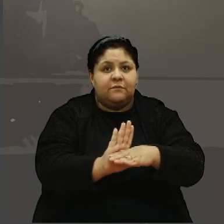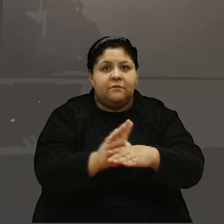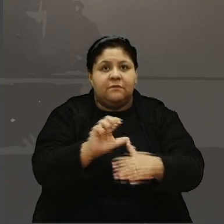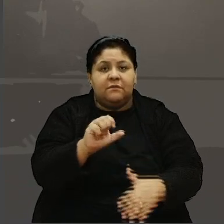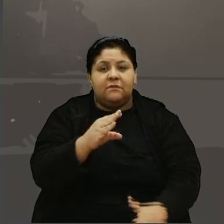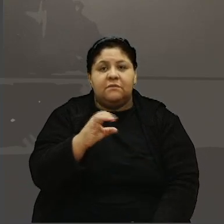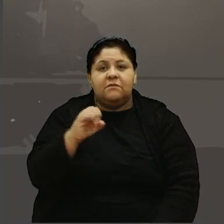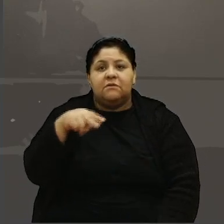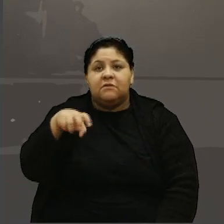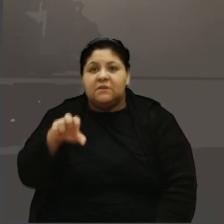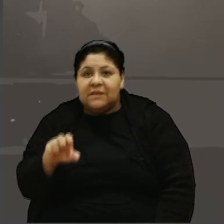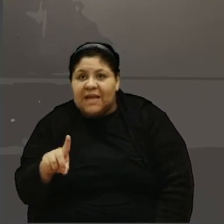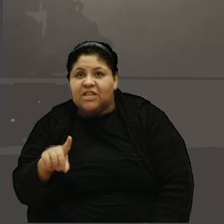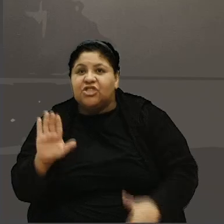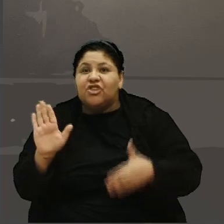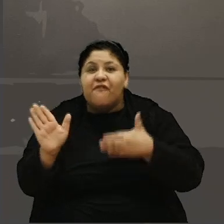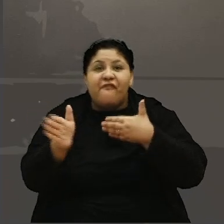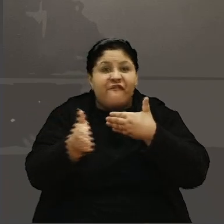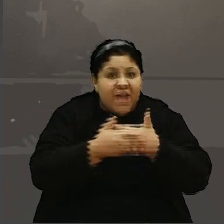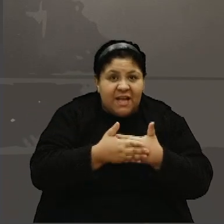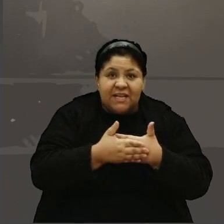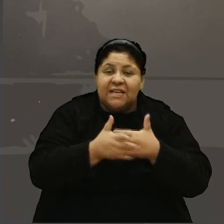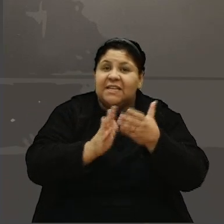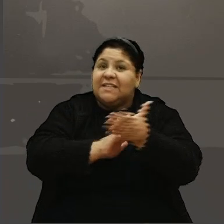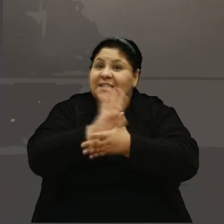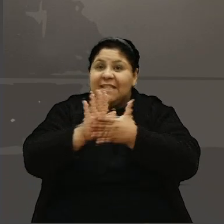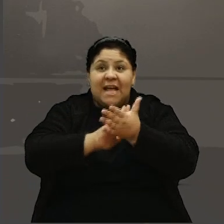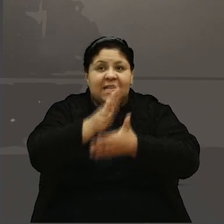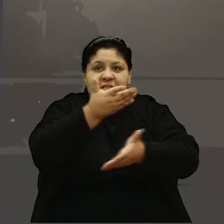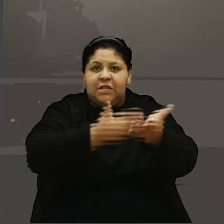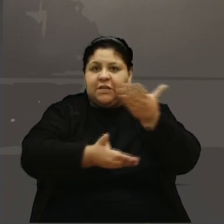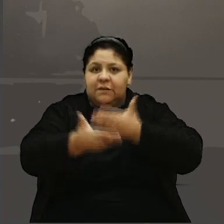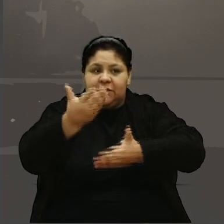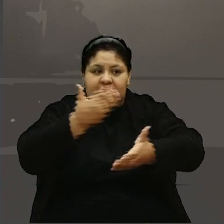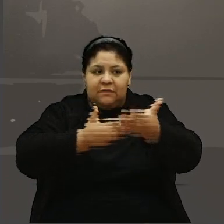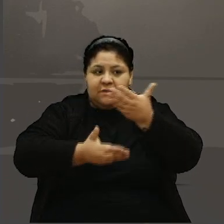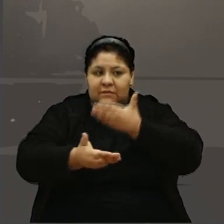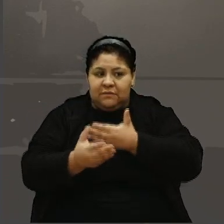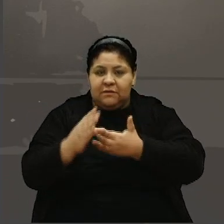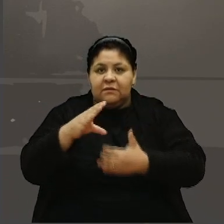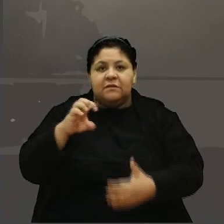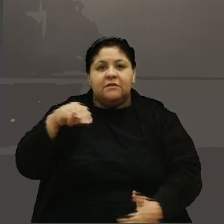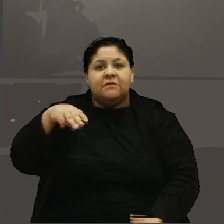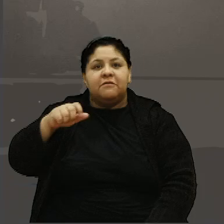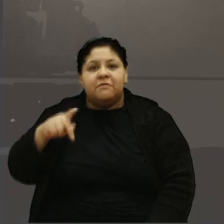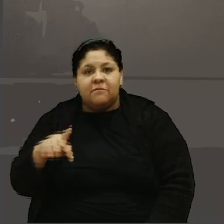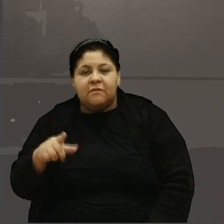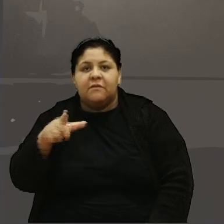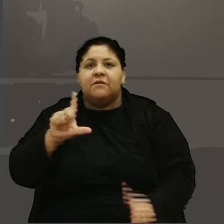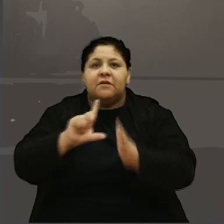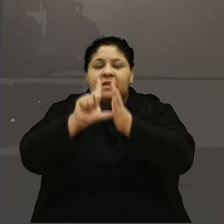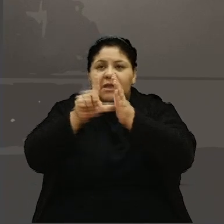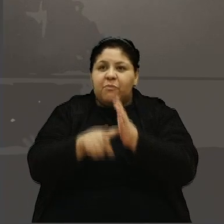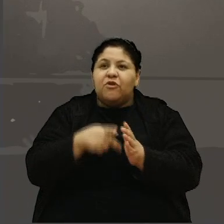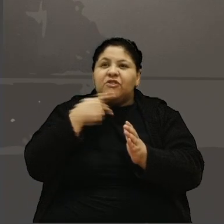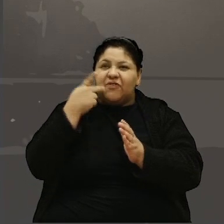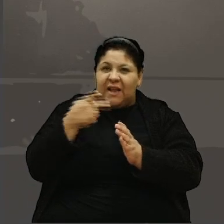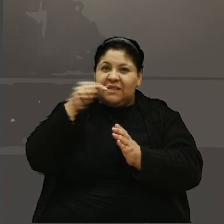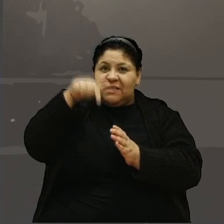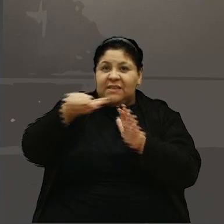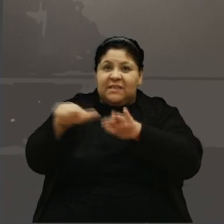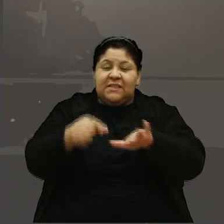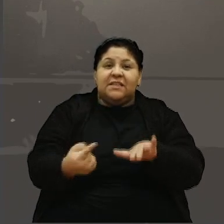Sined, fechado sem nenhum atendimento. CEMAP, depois que nós falamos na Câmara semana passada,